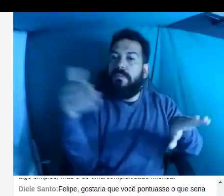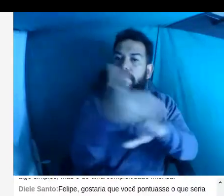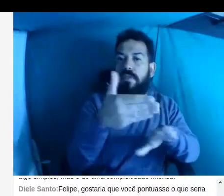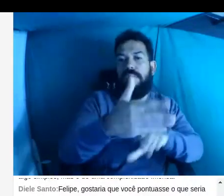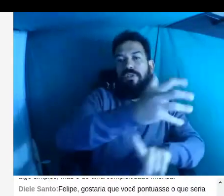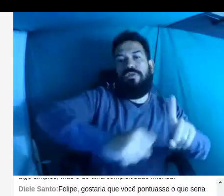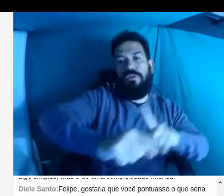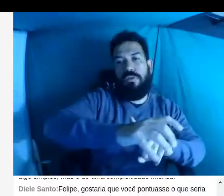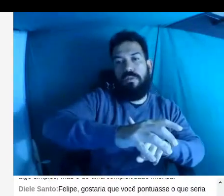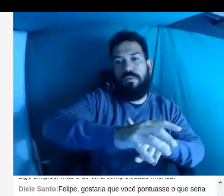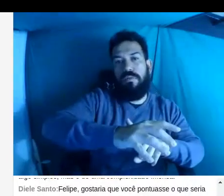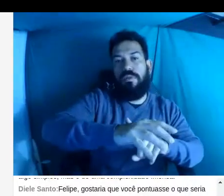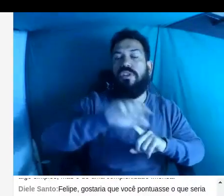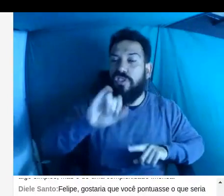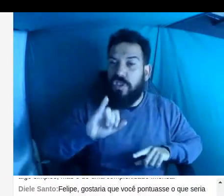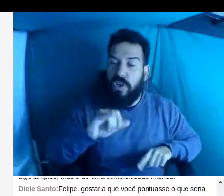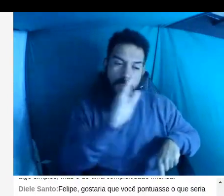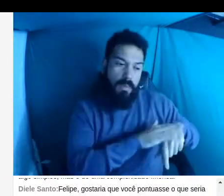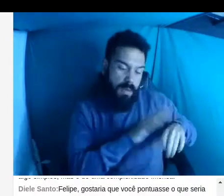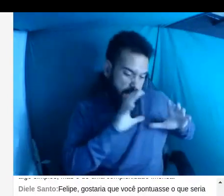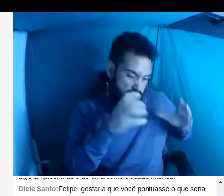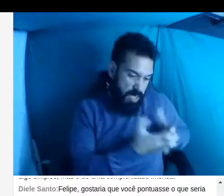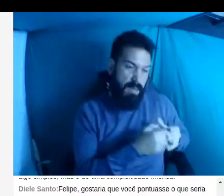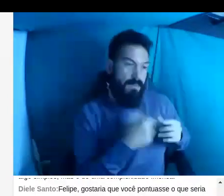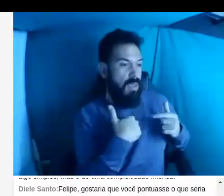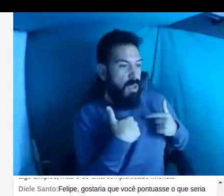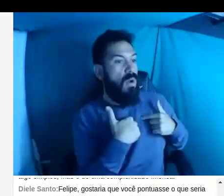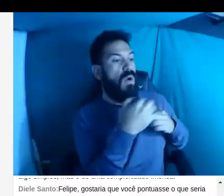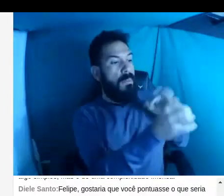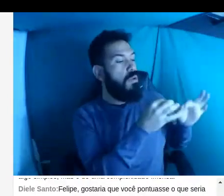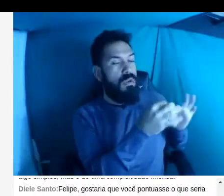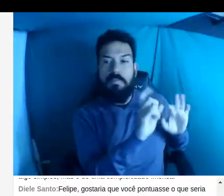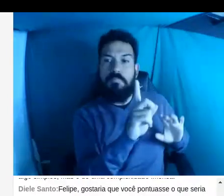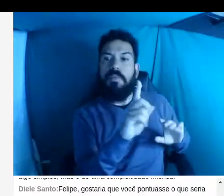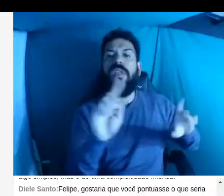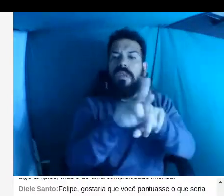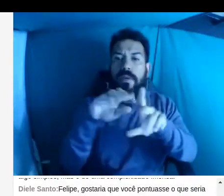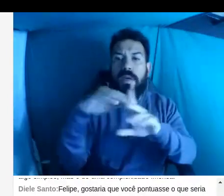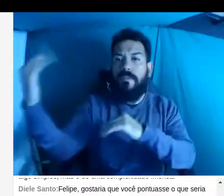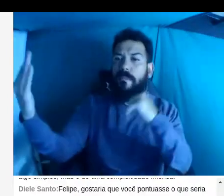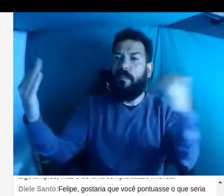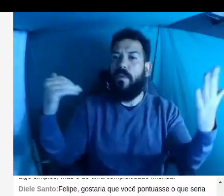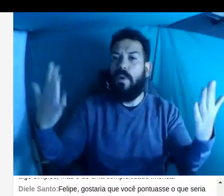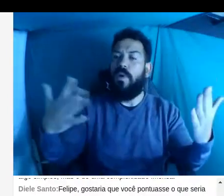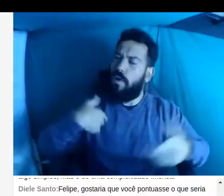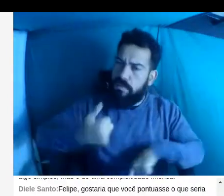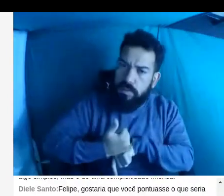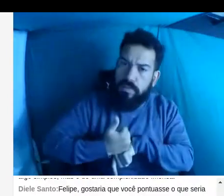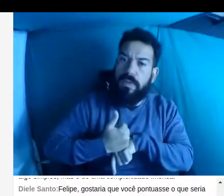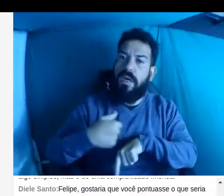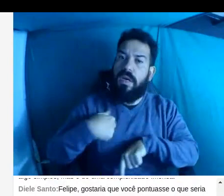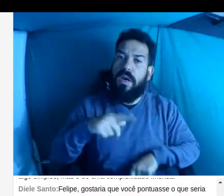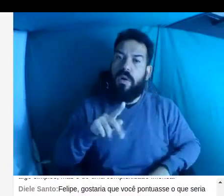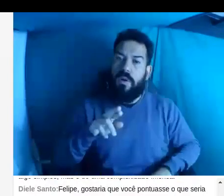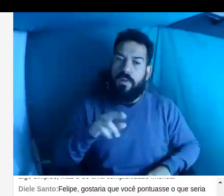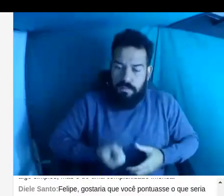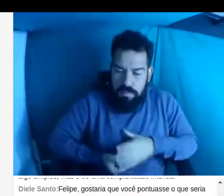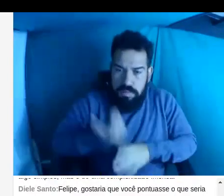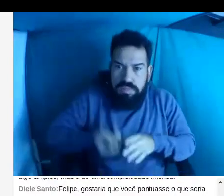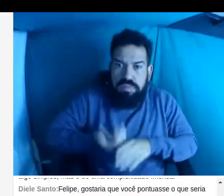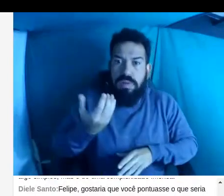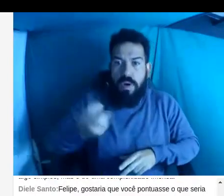participação instrumental nas equipes de audiodescrição, mas também como profissionais, produtores de cultura